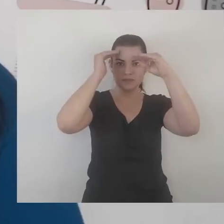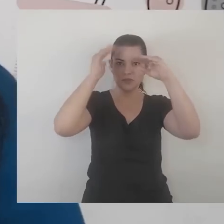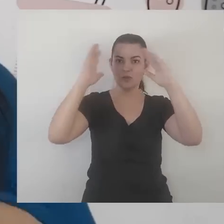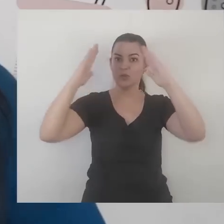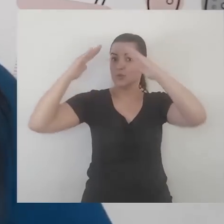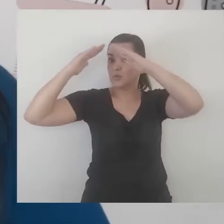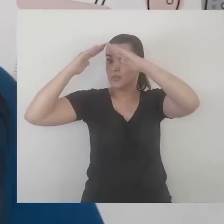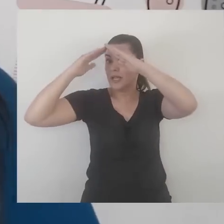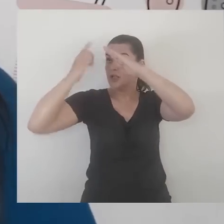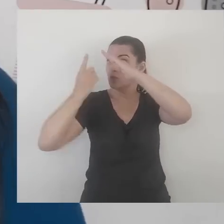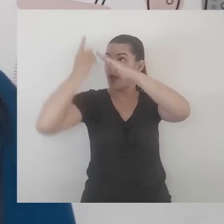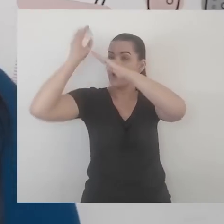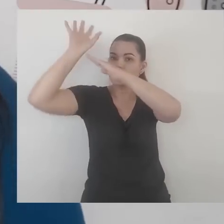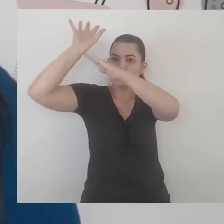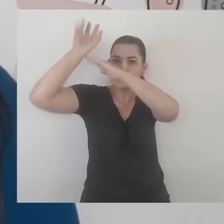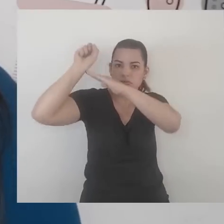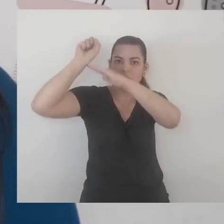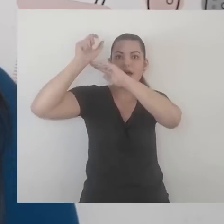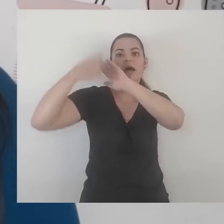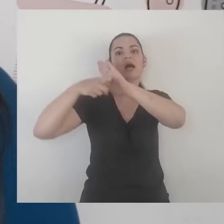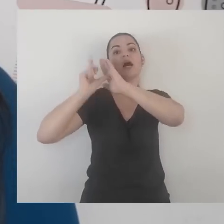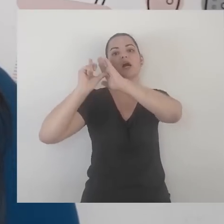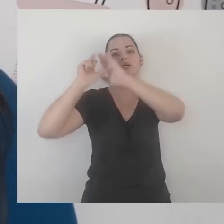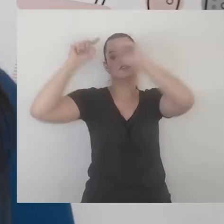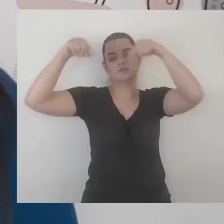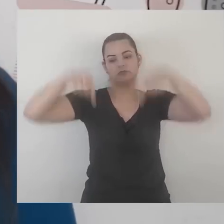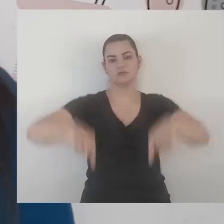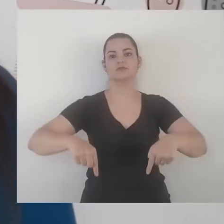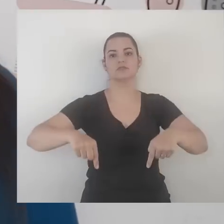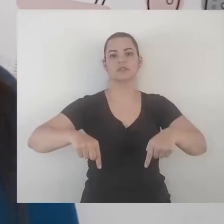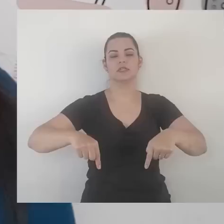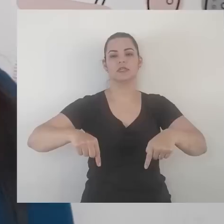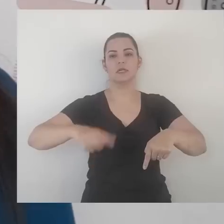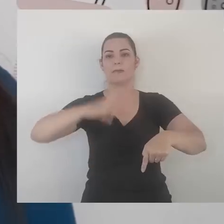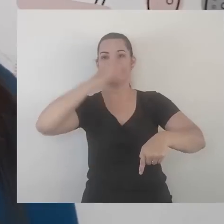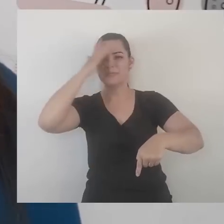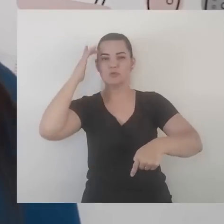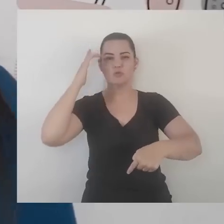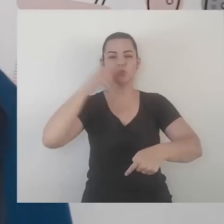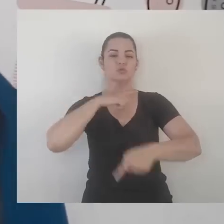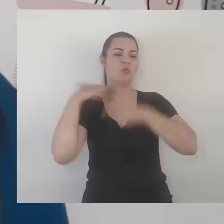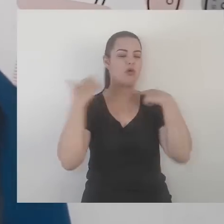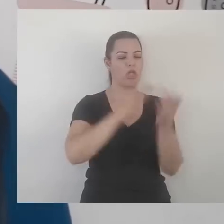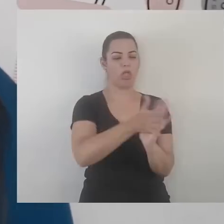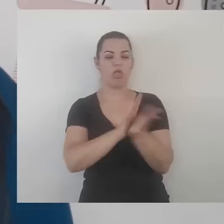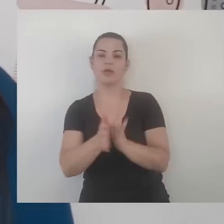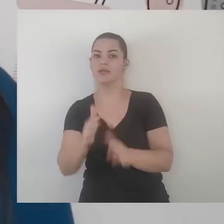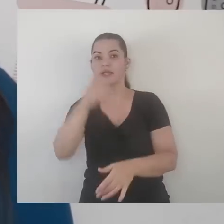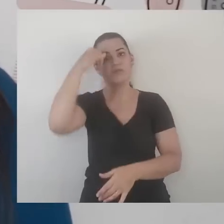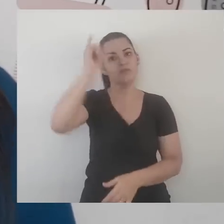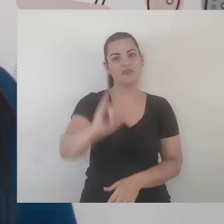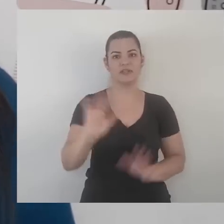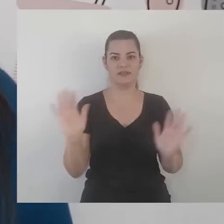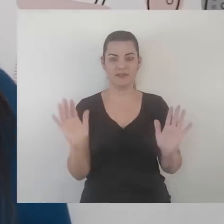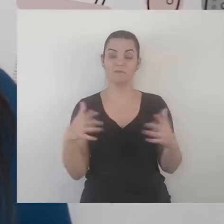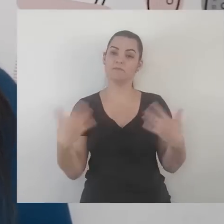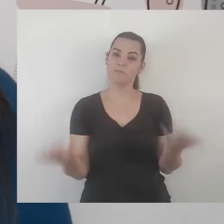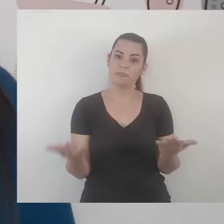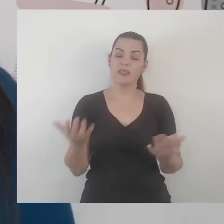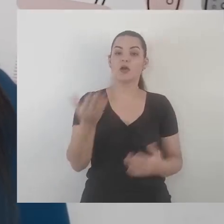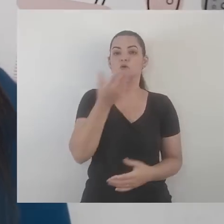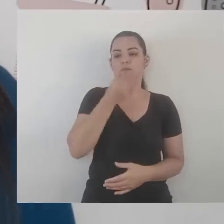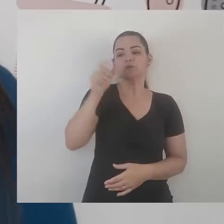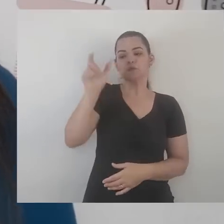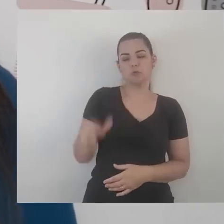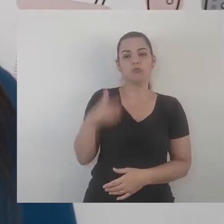esses raios antes deles chegarem na superfície. E todos os experimentos de Benjamin Franklin tiveram